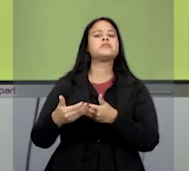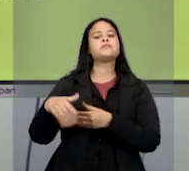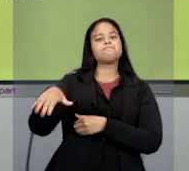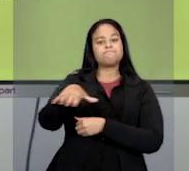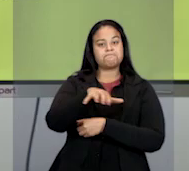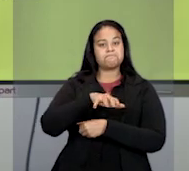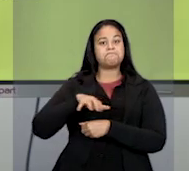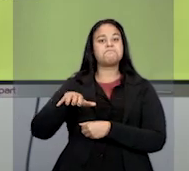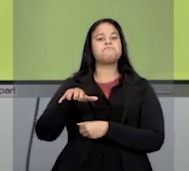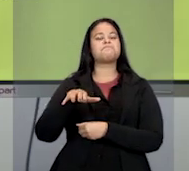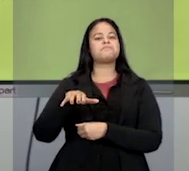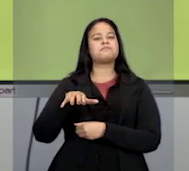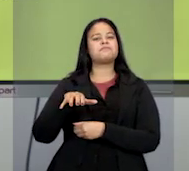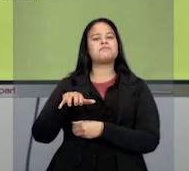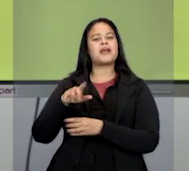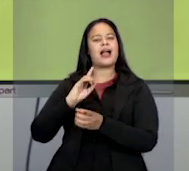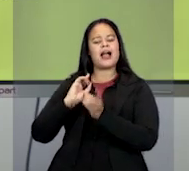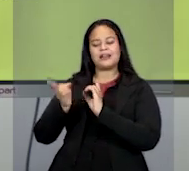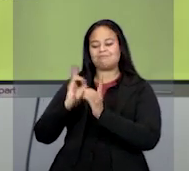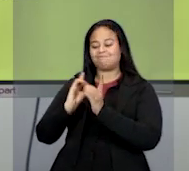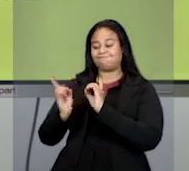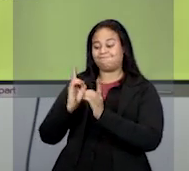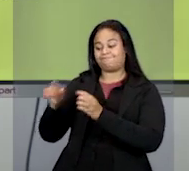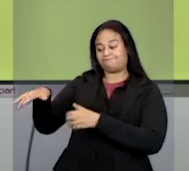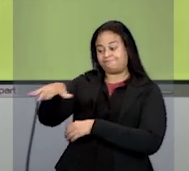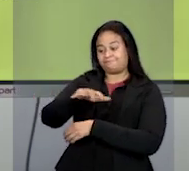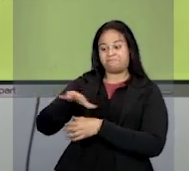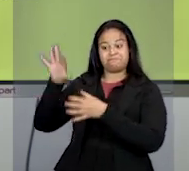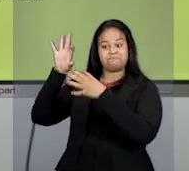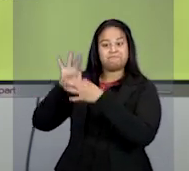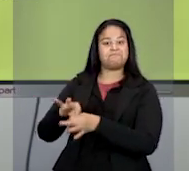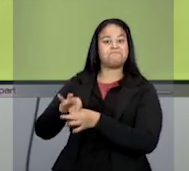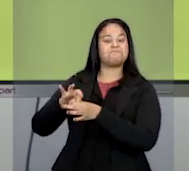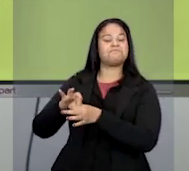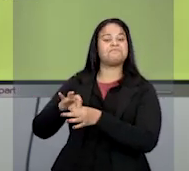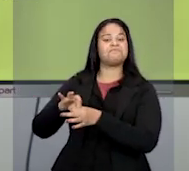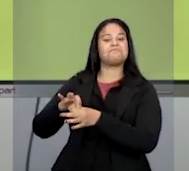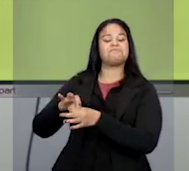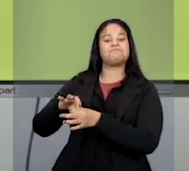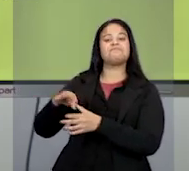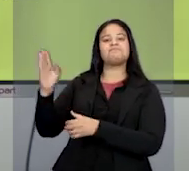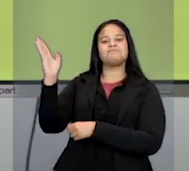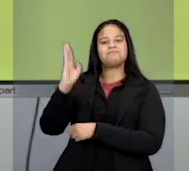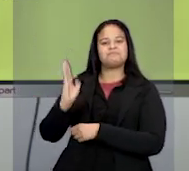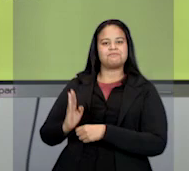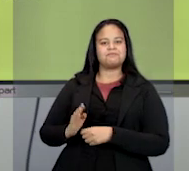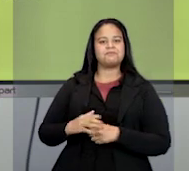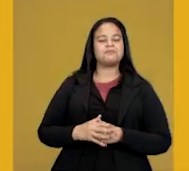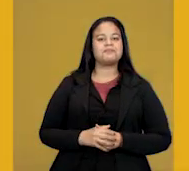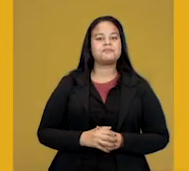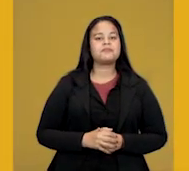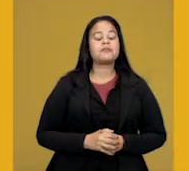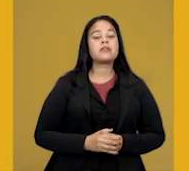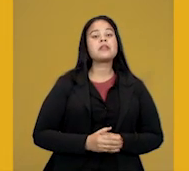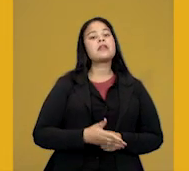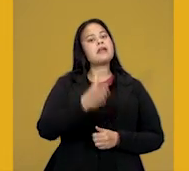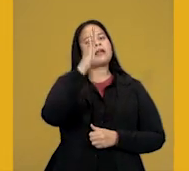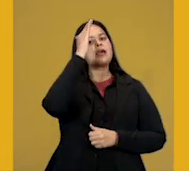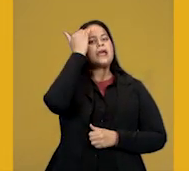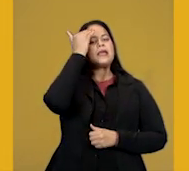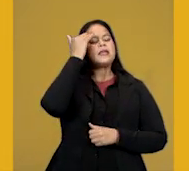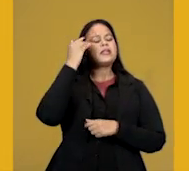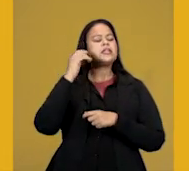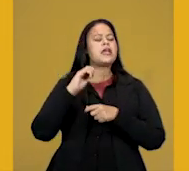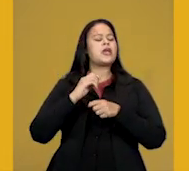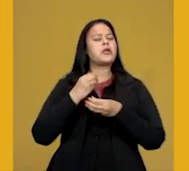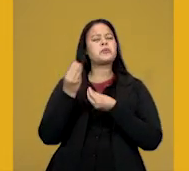espaço, ou seja, desse dinamismo desse espaço rural brasileiro, ok? Então vamos entender que a evolução da